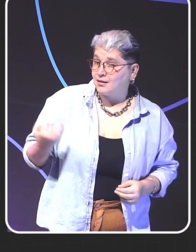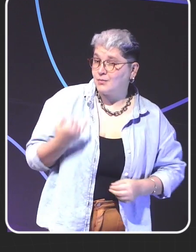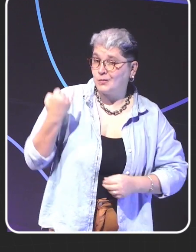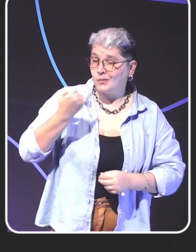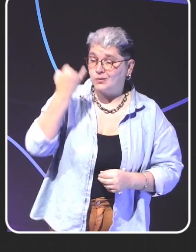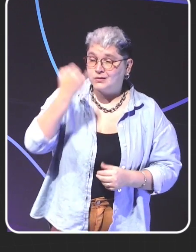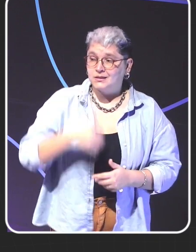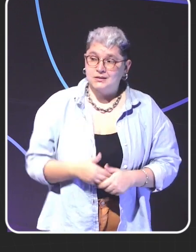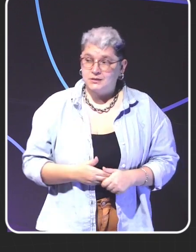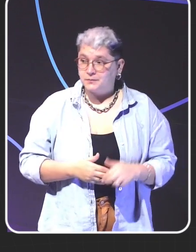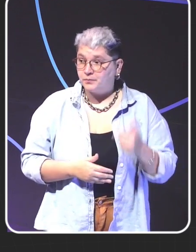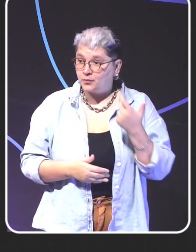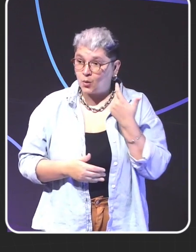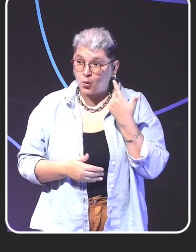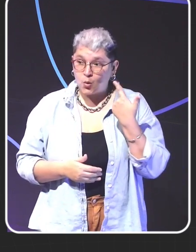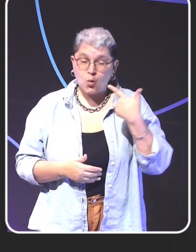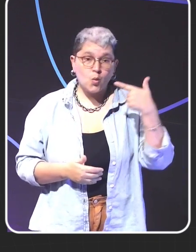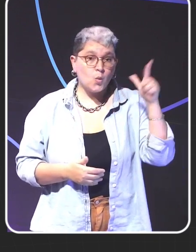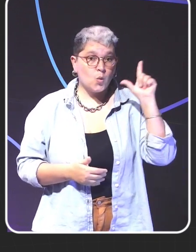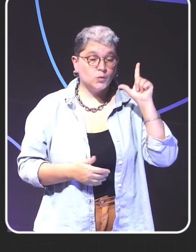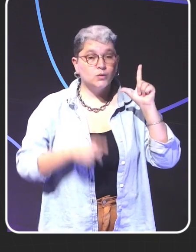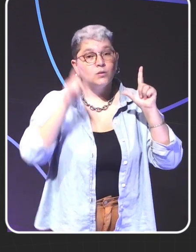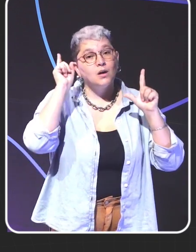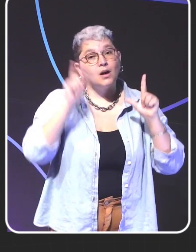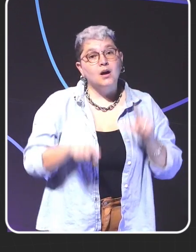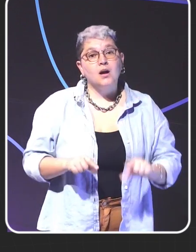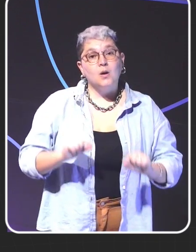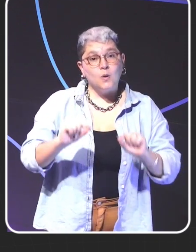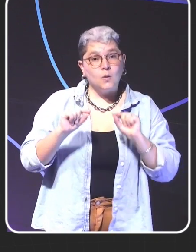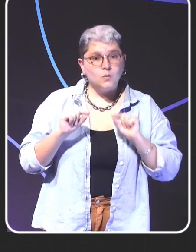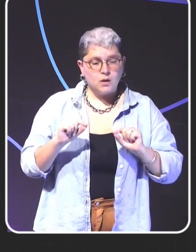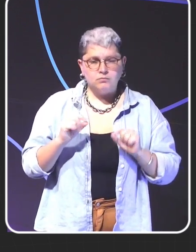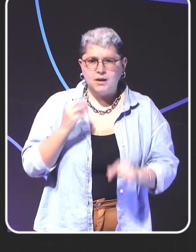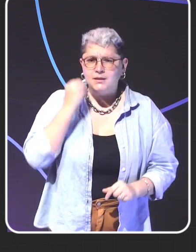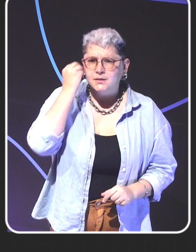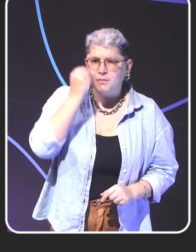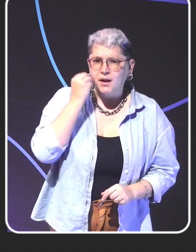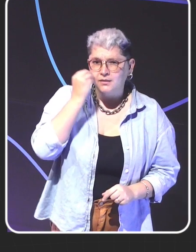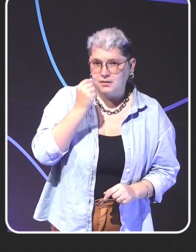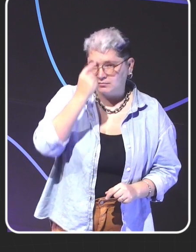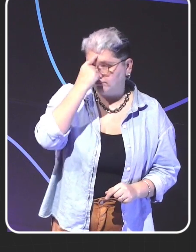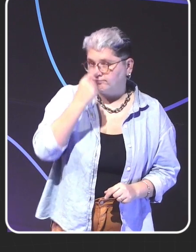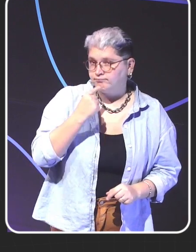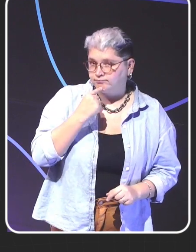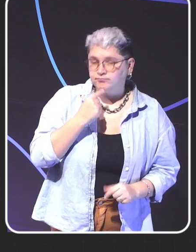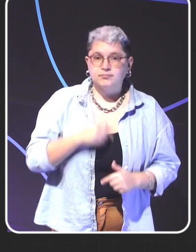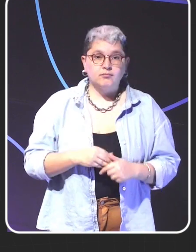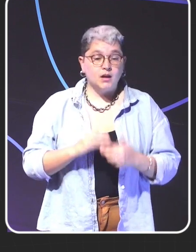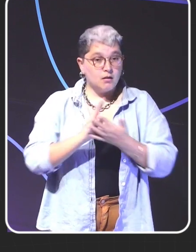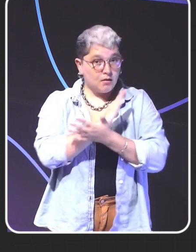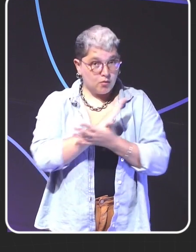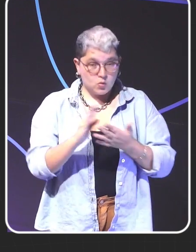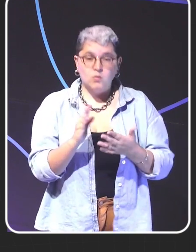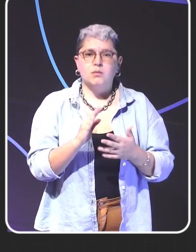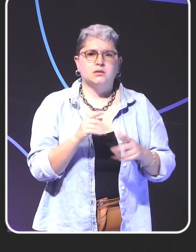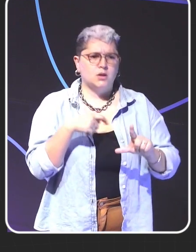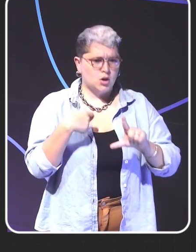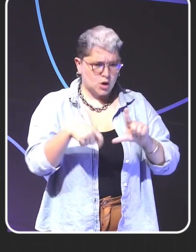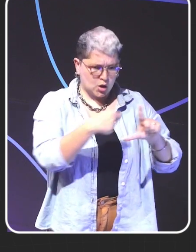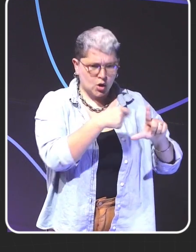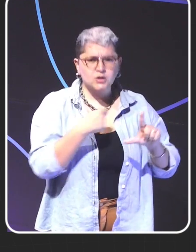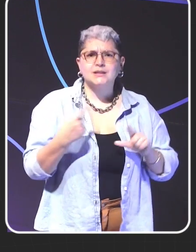outro ponto que eu queria indicar é personalização das experiências. Muitos totens, muitas lojas já têm